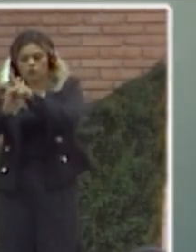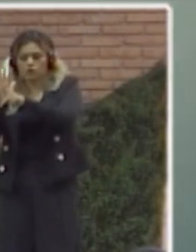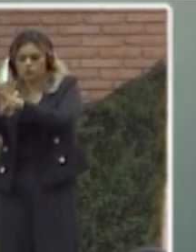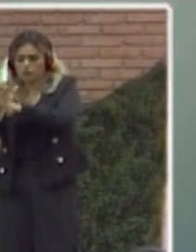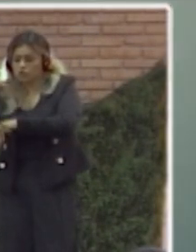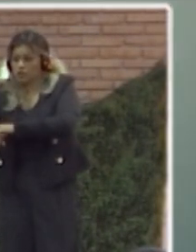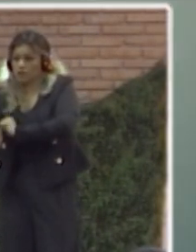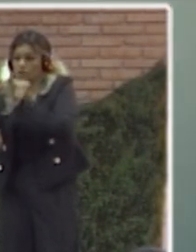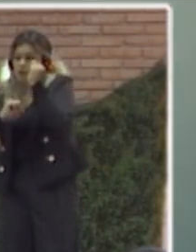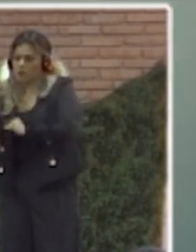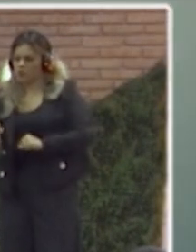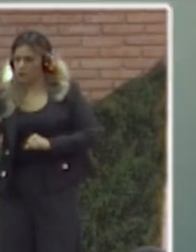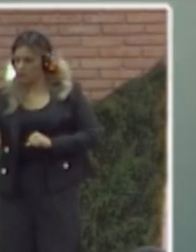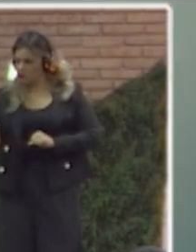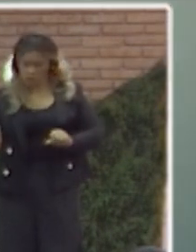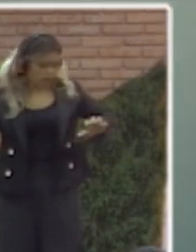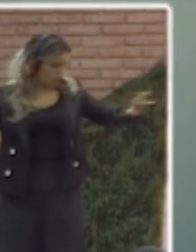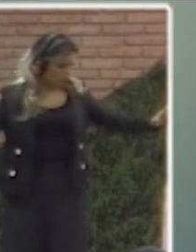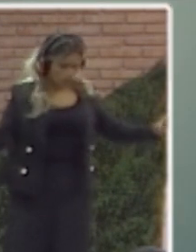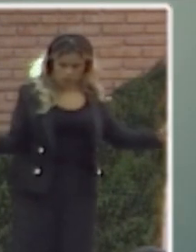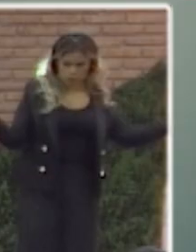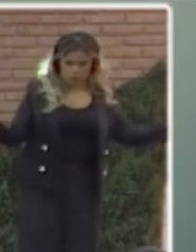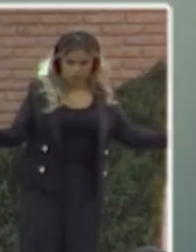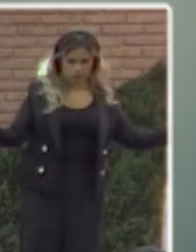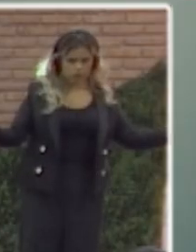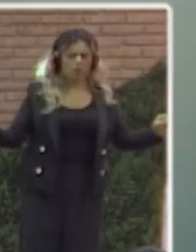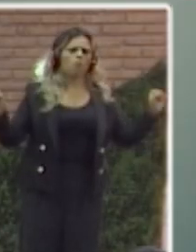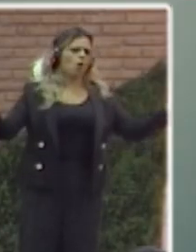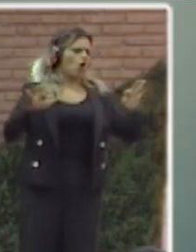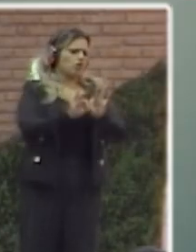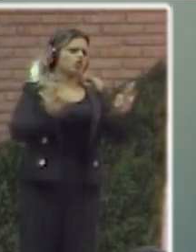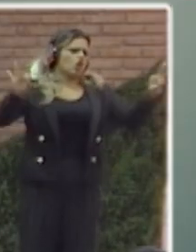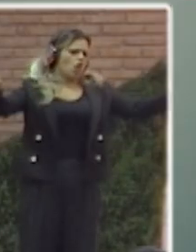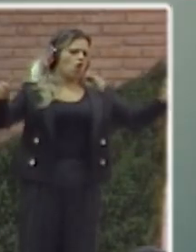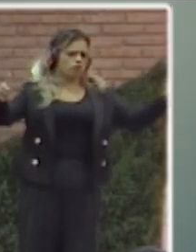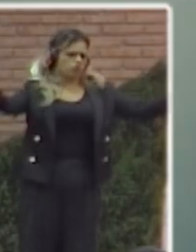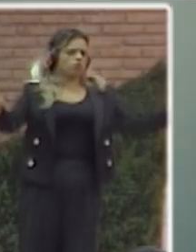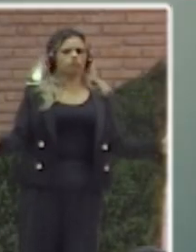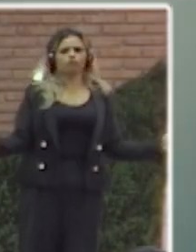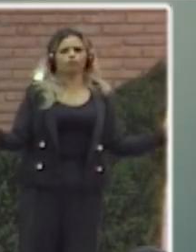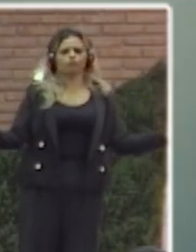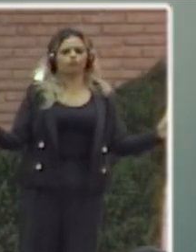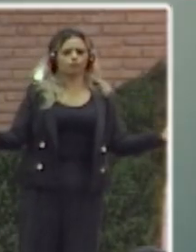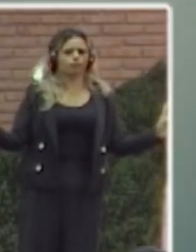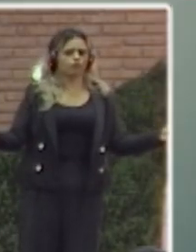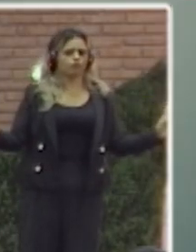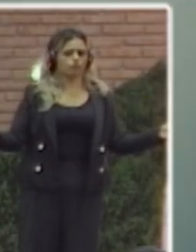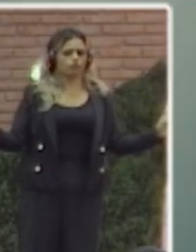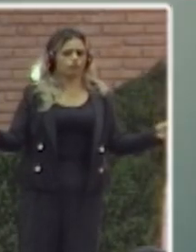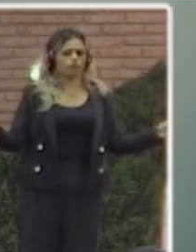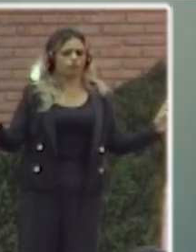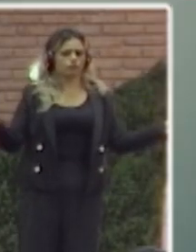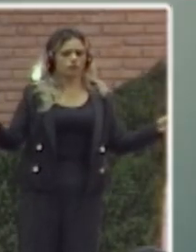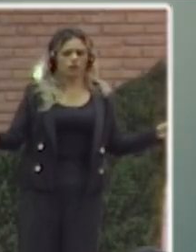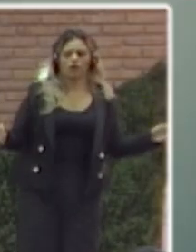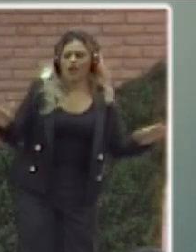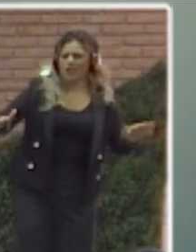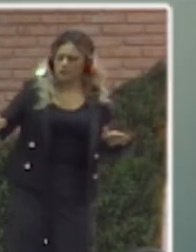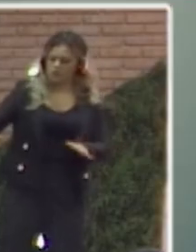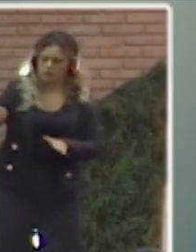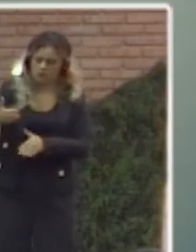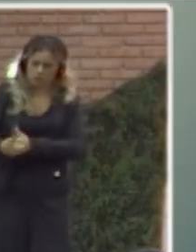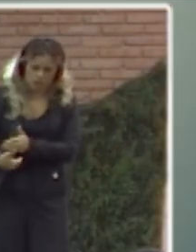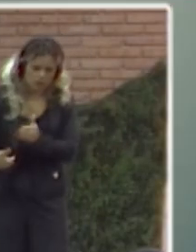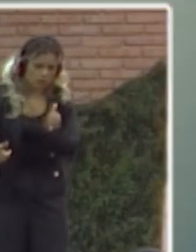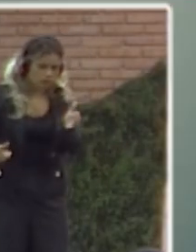numa fábrica, que pode estar a milhas de distância. Então, você reduz os programas de uma forma